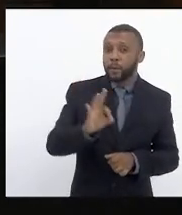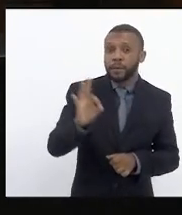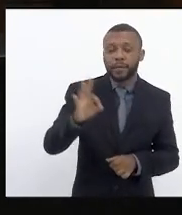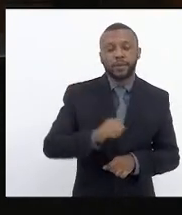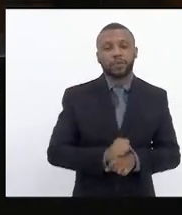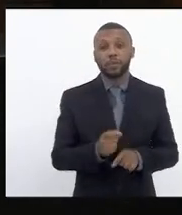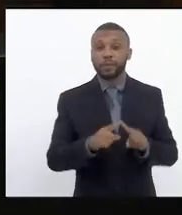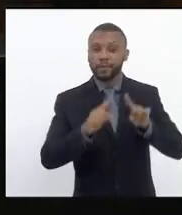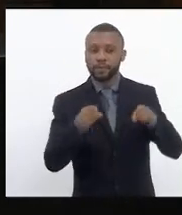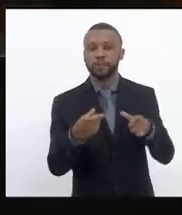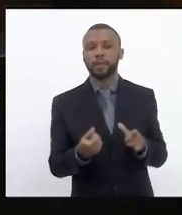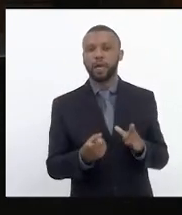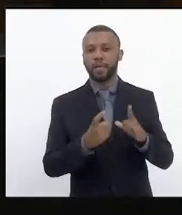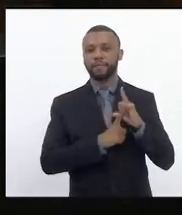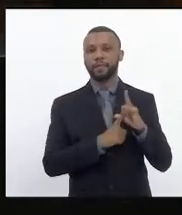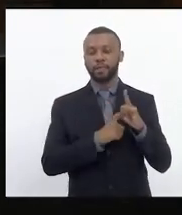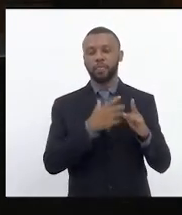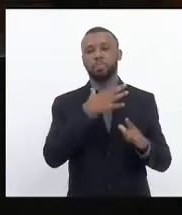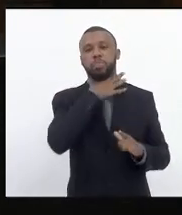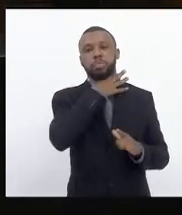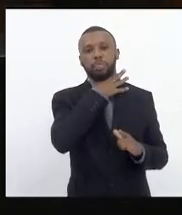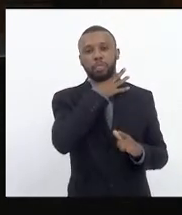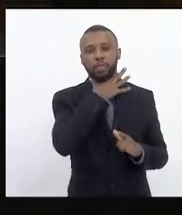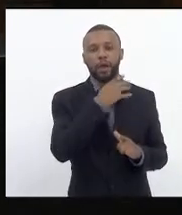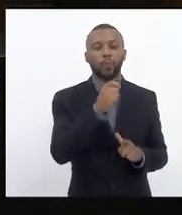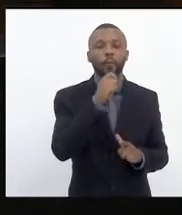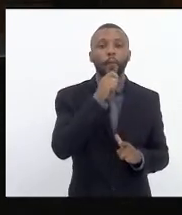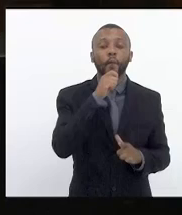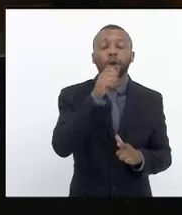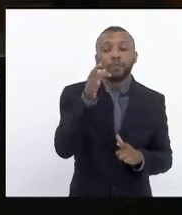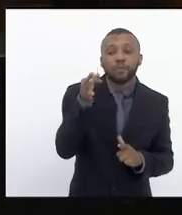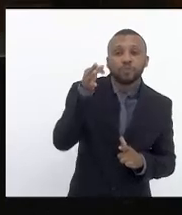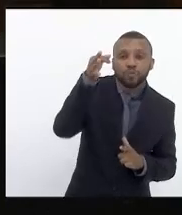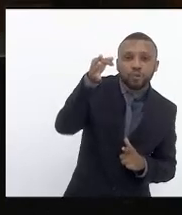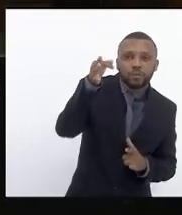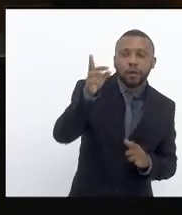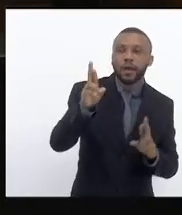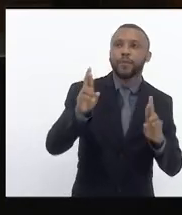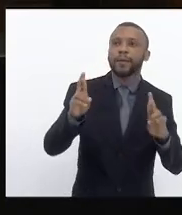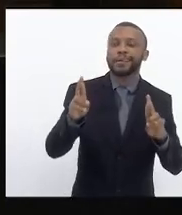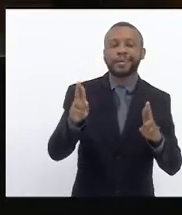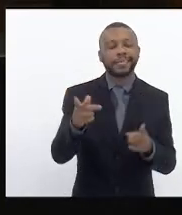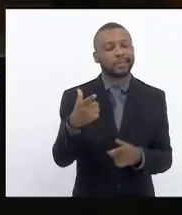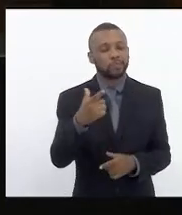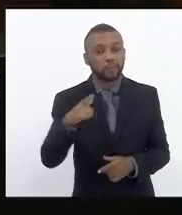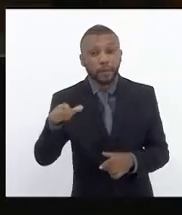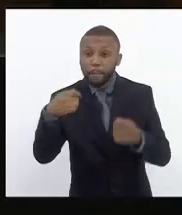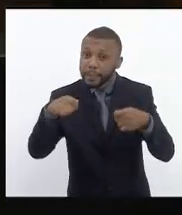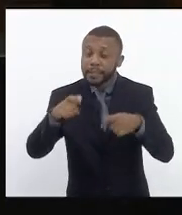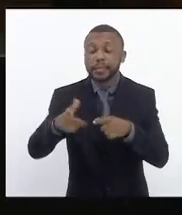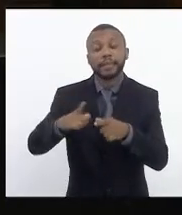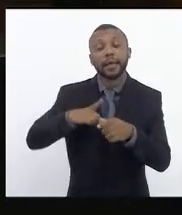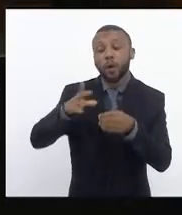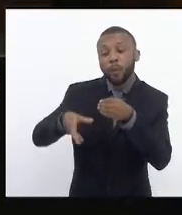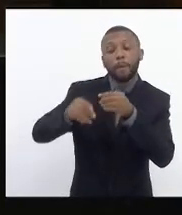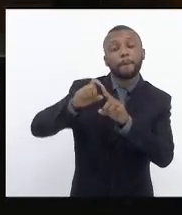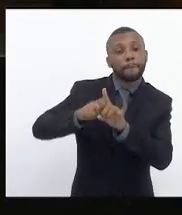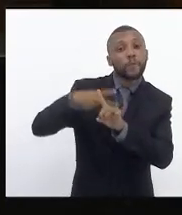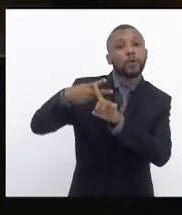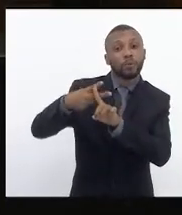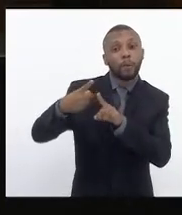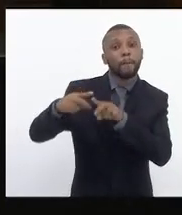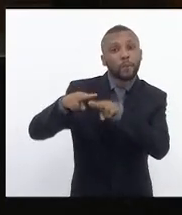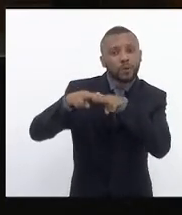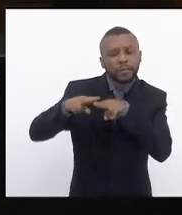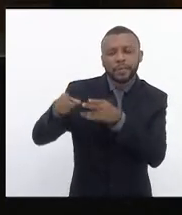endividado não vê esperança no fim do túnel e precisa desse reajuste por isso muita gente De